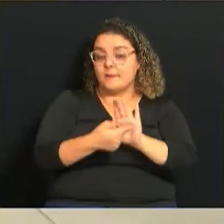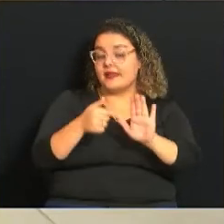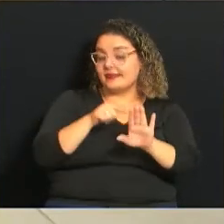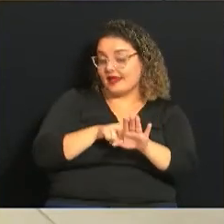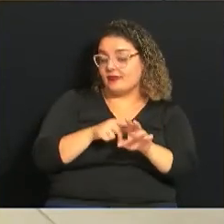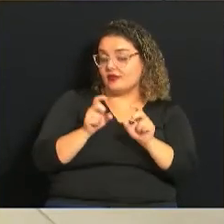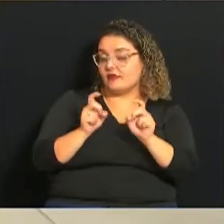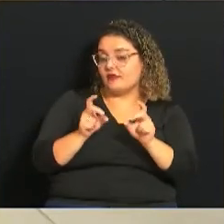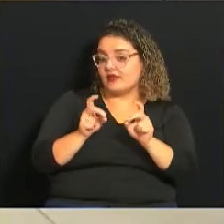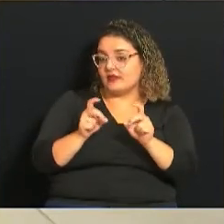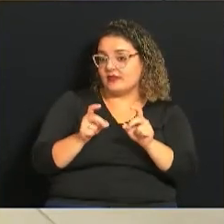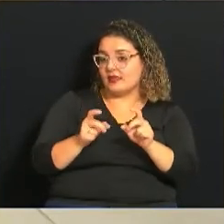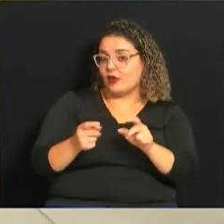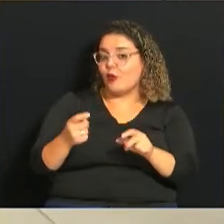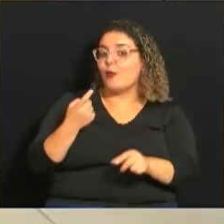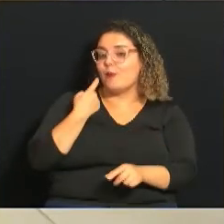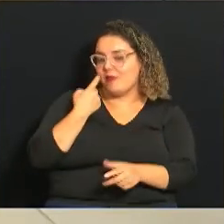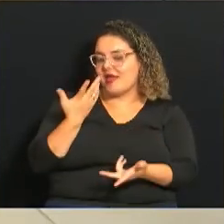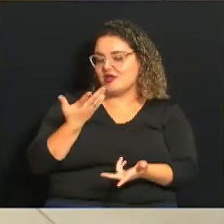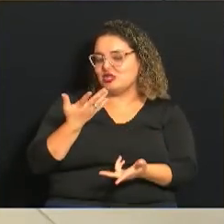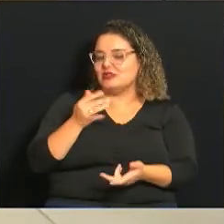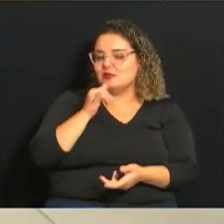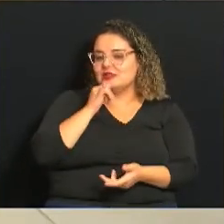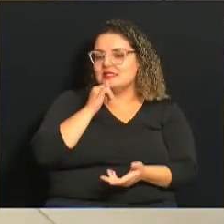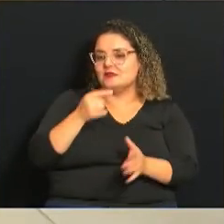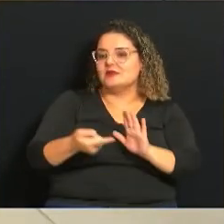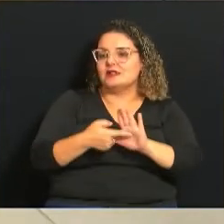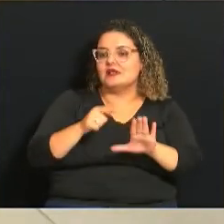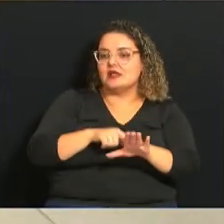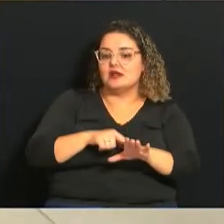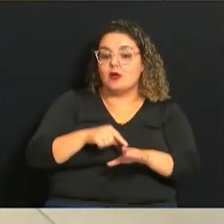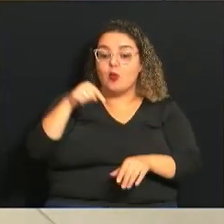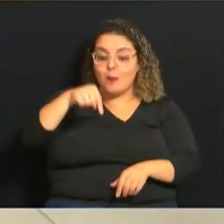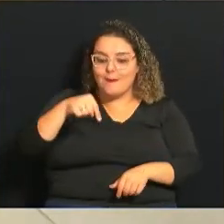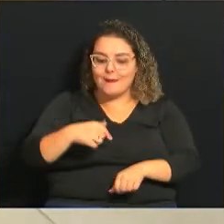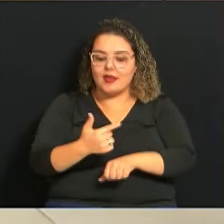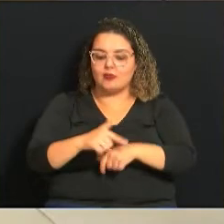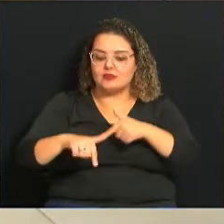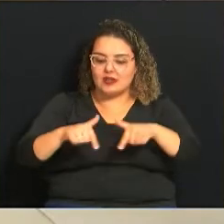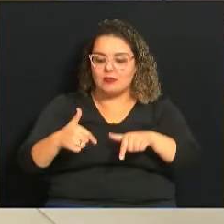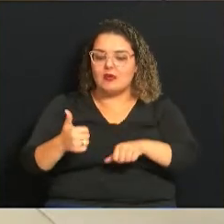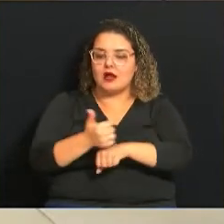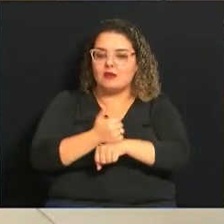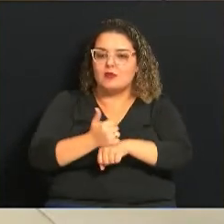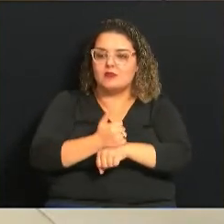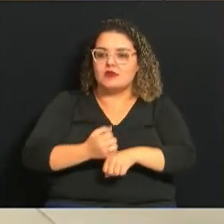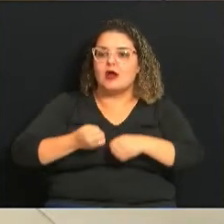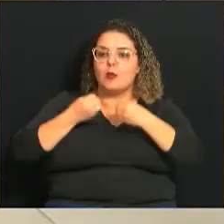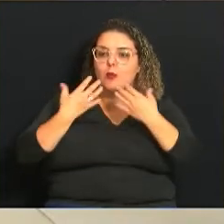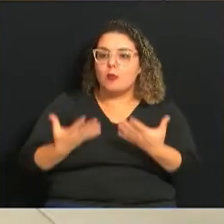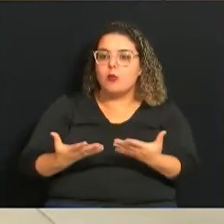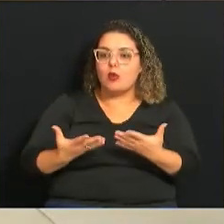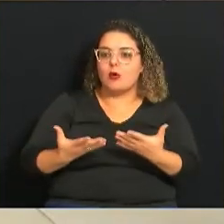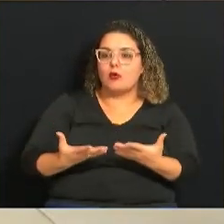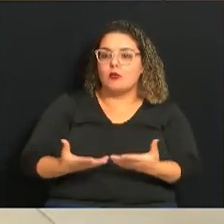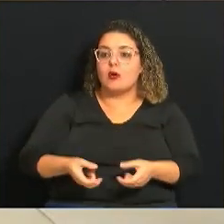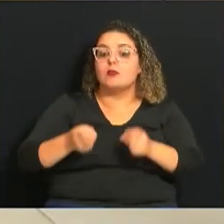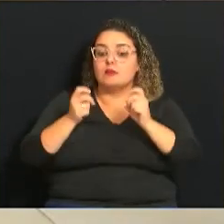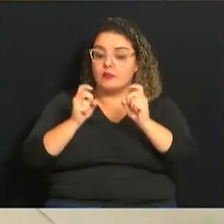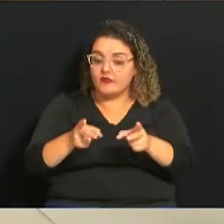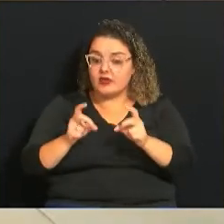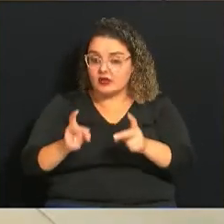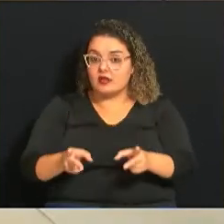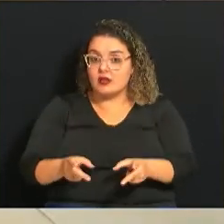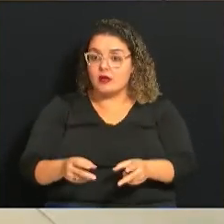muito importante, né? Falar, puxa vida, eu sou capaz, eu sou bom, olha aqui o meu trabalho, não é? Pode confiar, eu vou entregar no